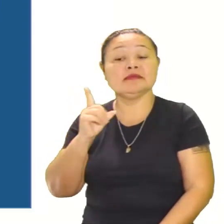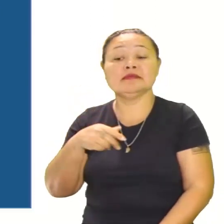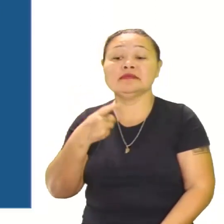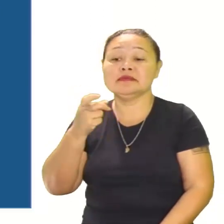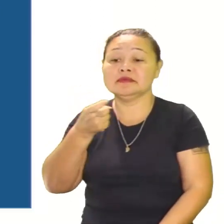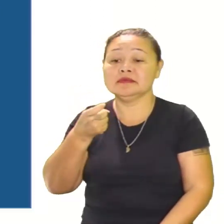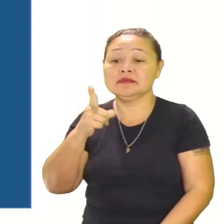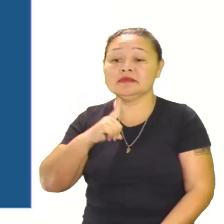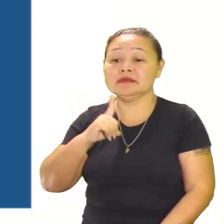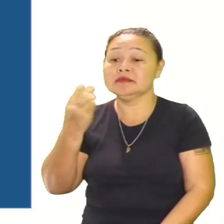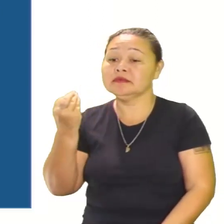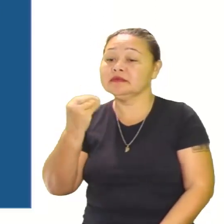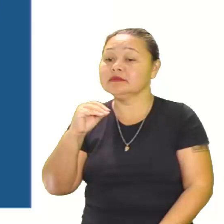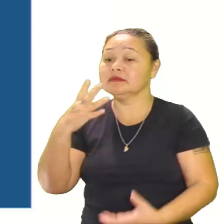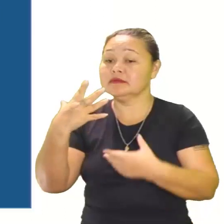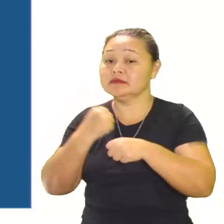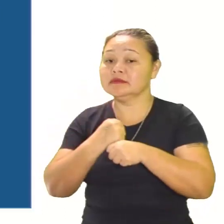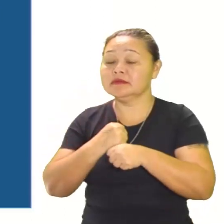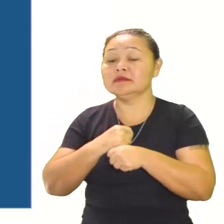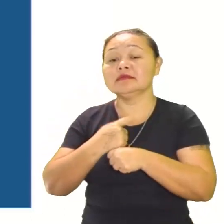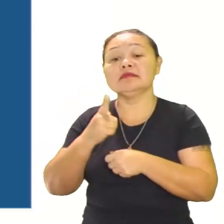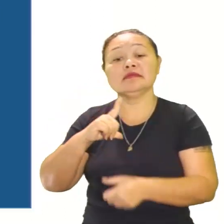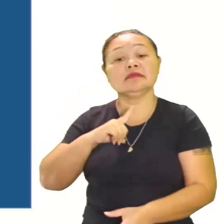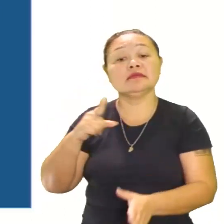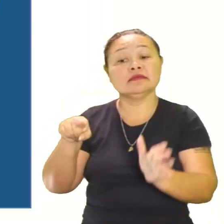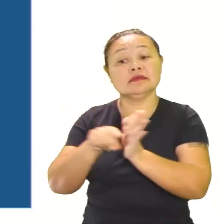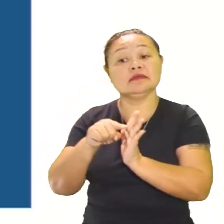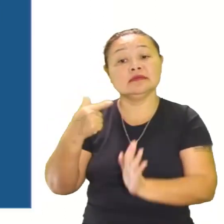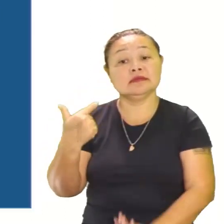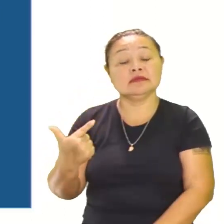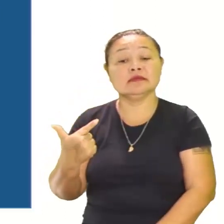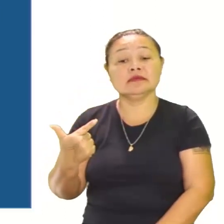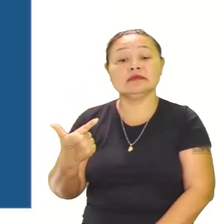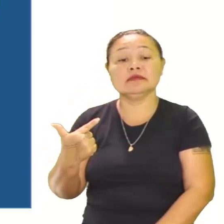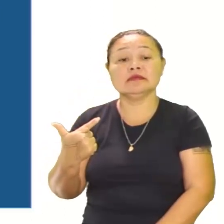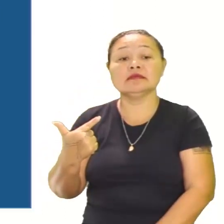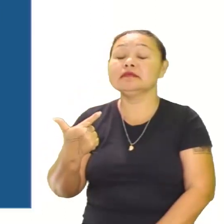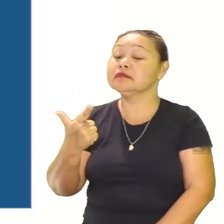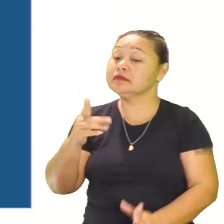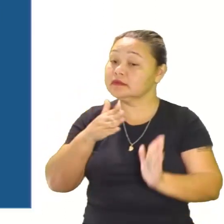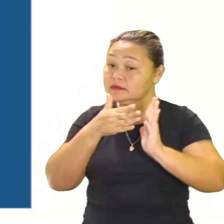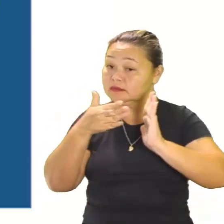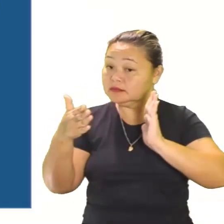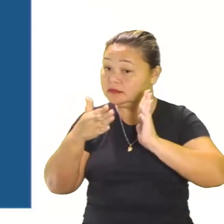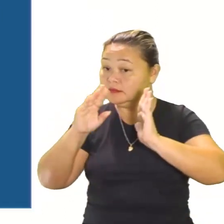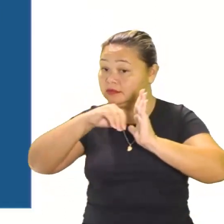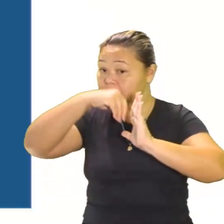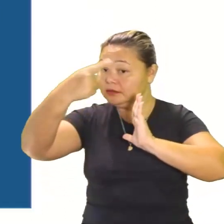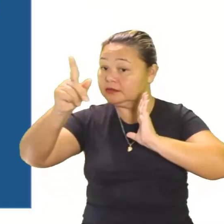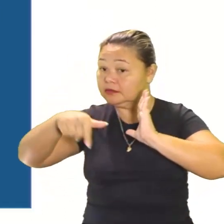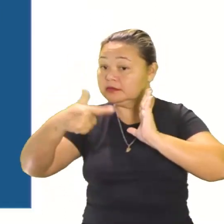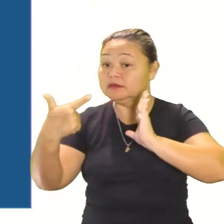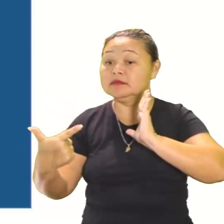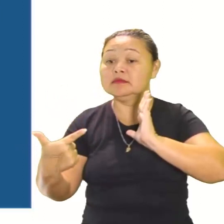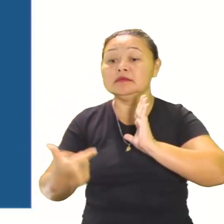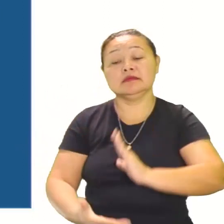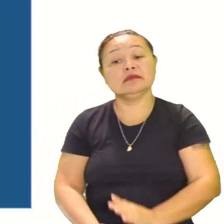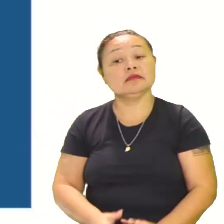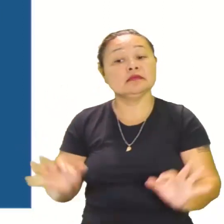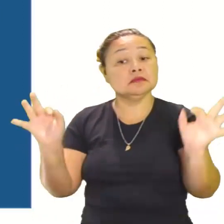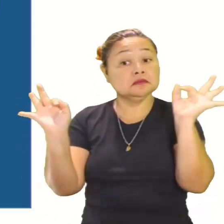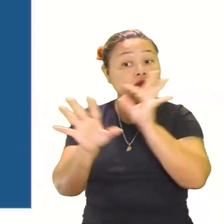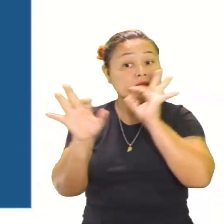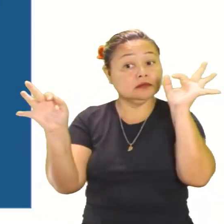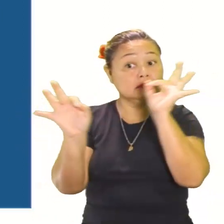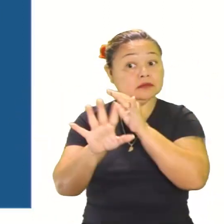na máquina de calcular. Então eu devo 5 e tenho 3, eu devo 2, né? E qual é o módulo de 2, menos 2? É 2. É 2.